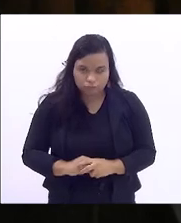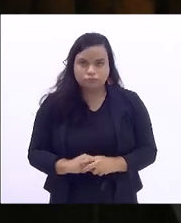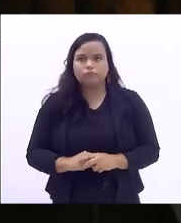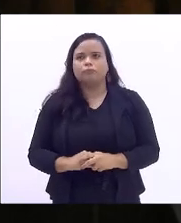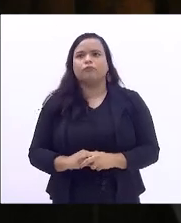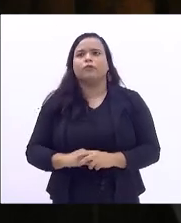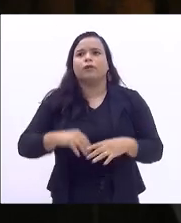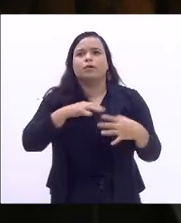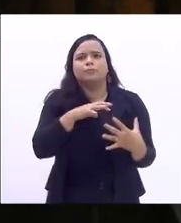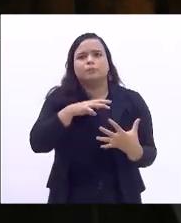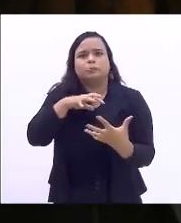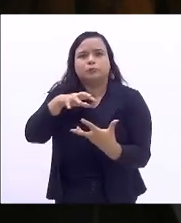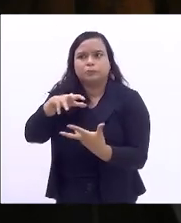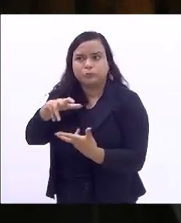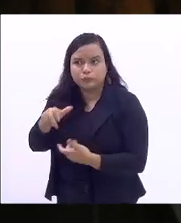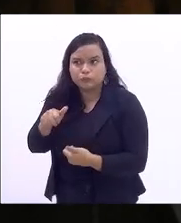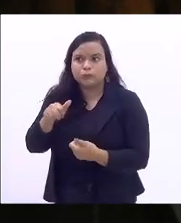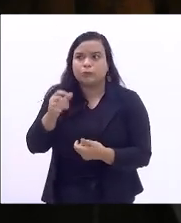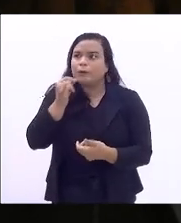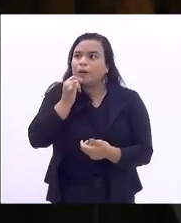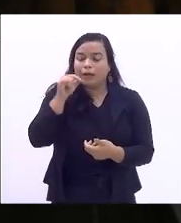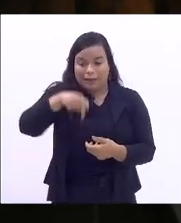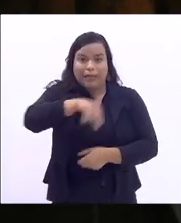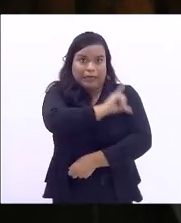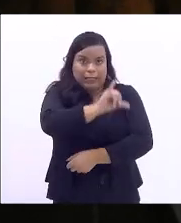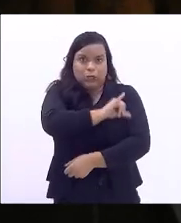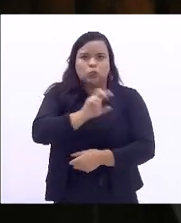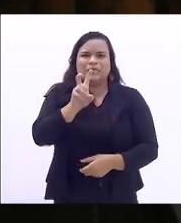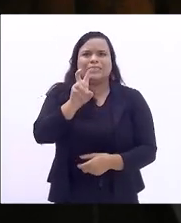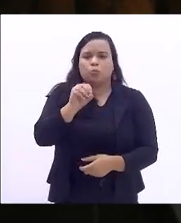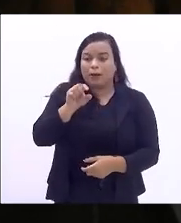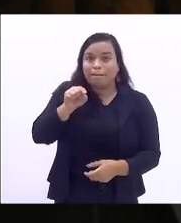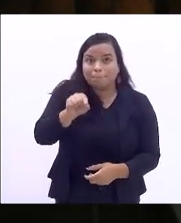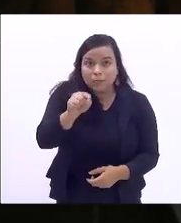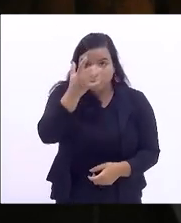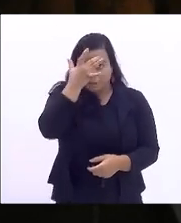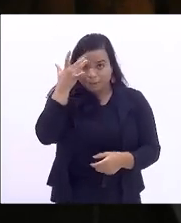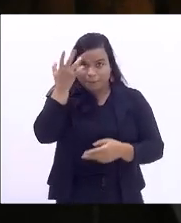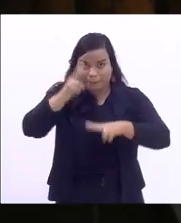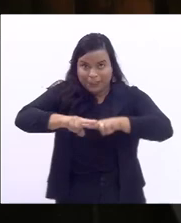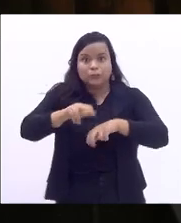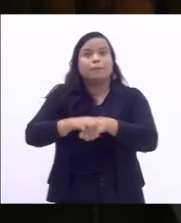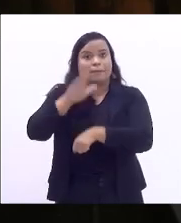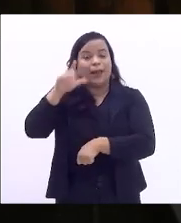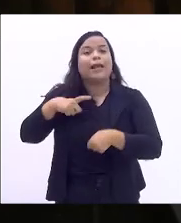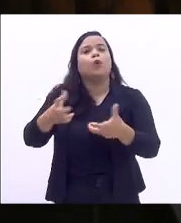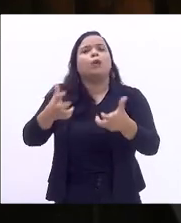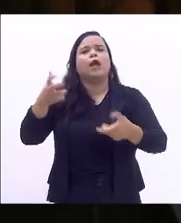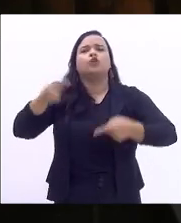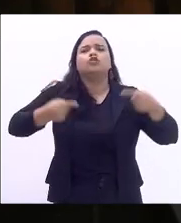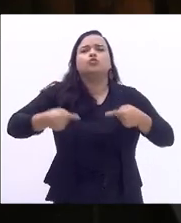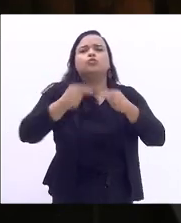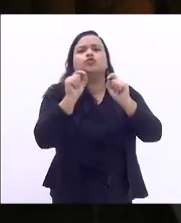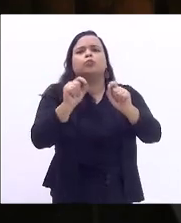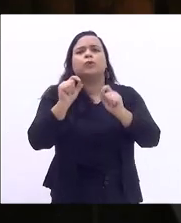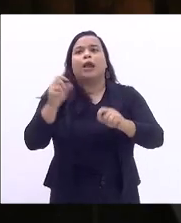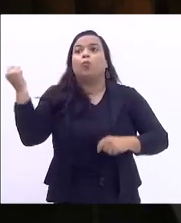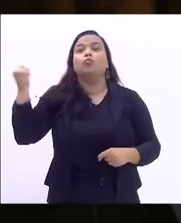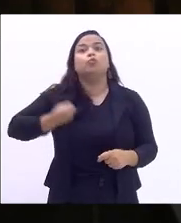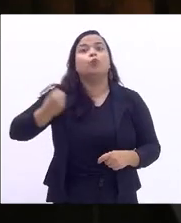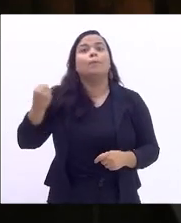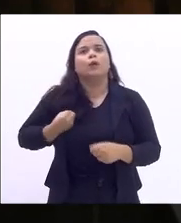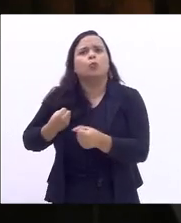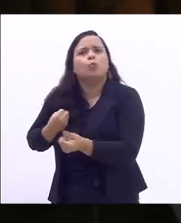Universo de mais de 50 mil presos no Rio de Janeiro e que venha a discussão Qual o número